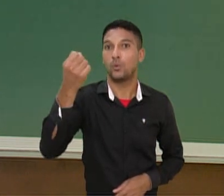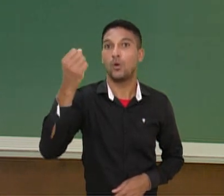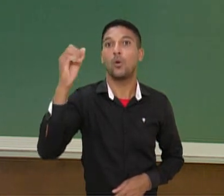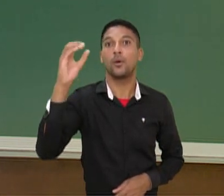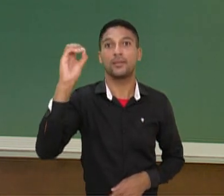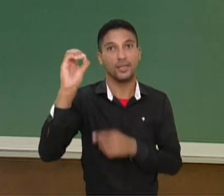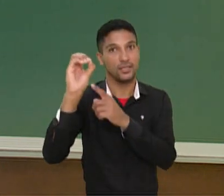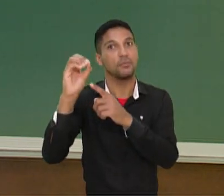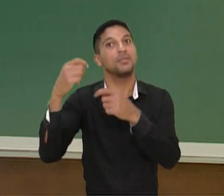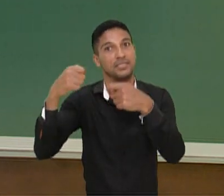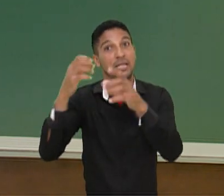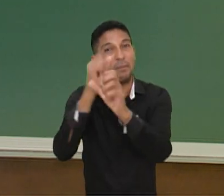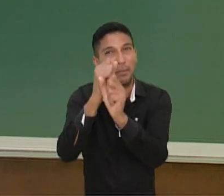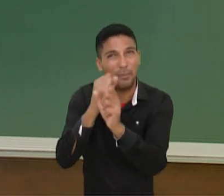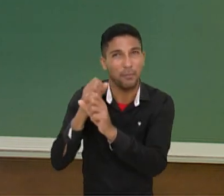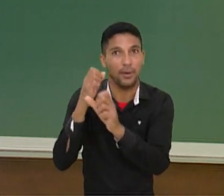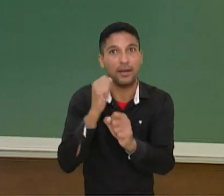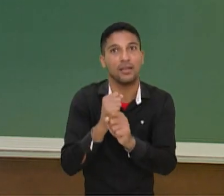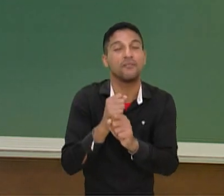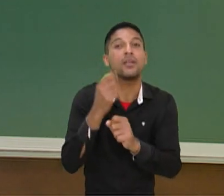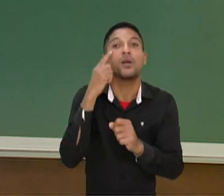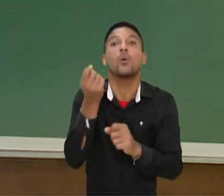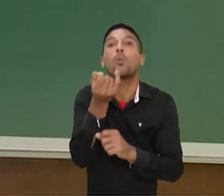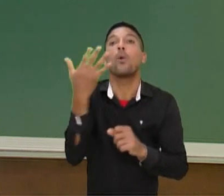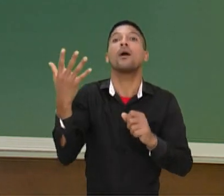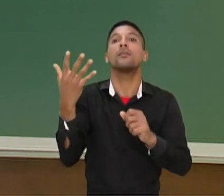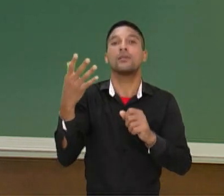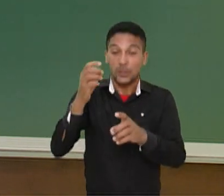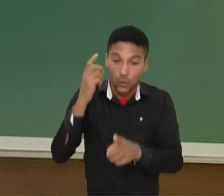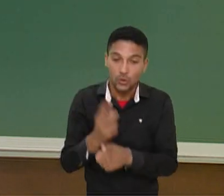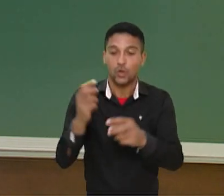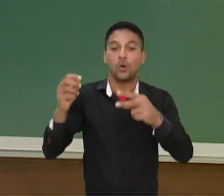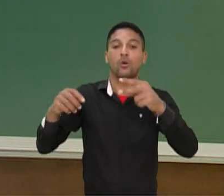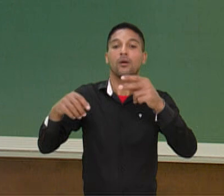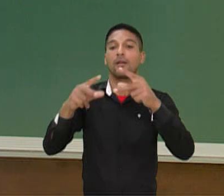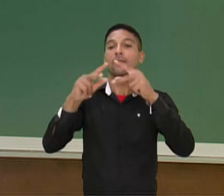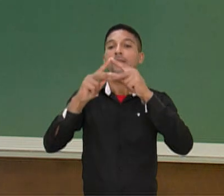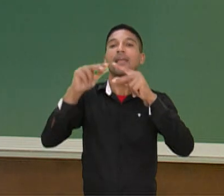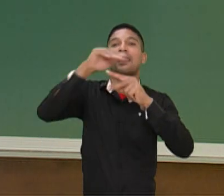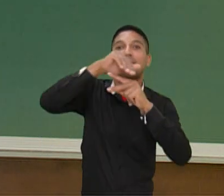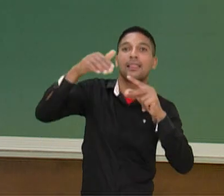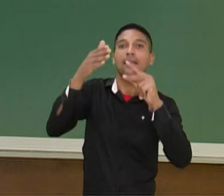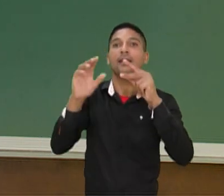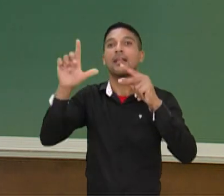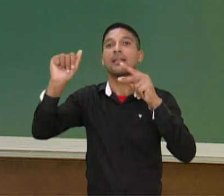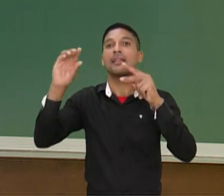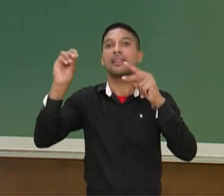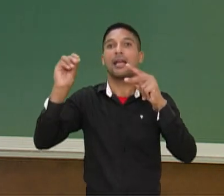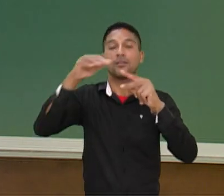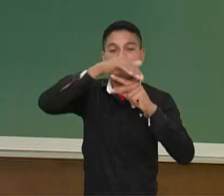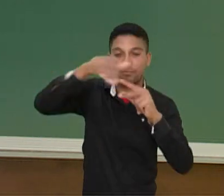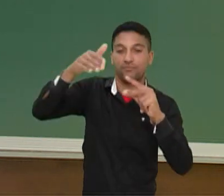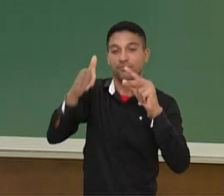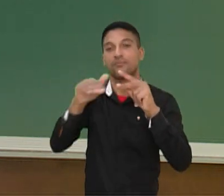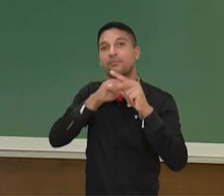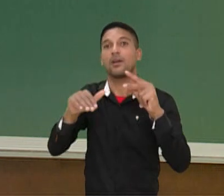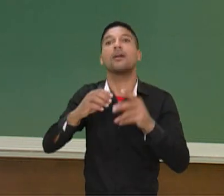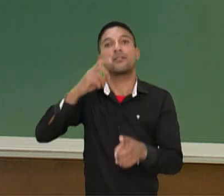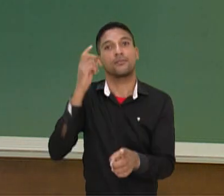n igual a 7. Faz a conta para n igual a 8. Faz a conta para n igual a 9. Aí você vai descobrir qual